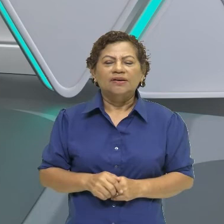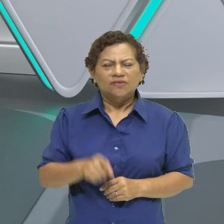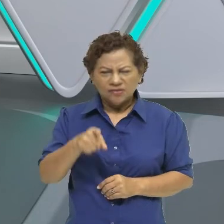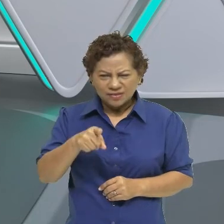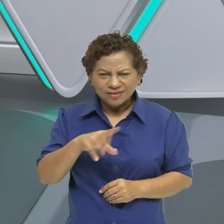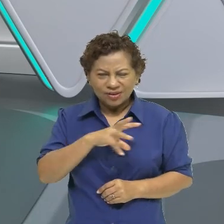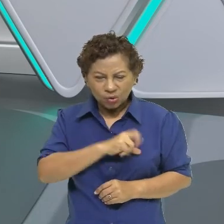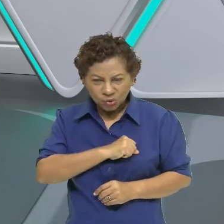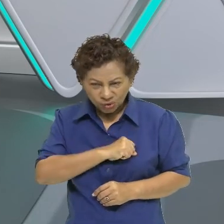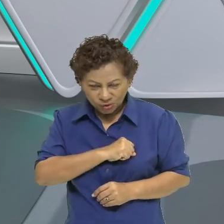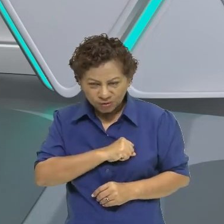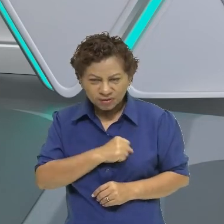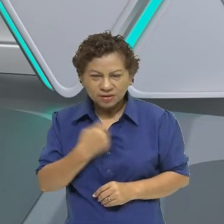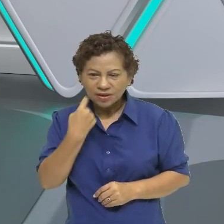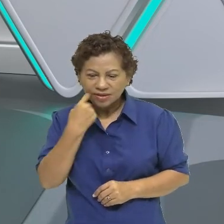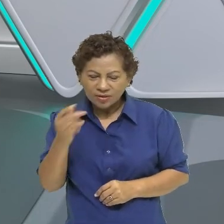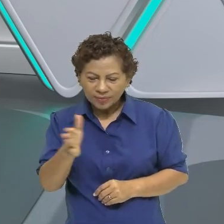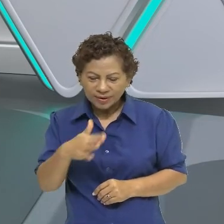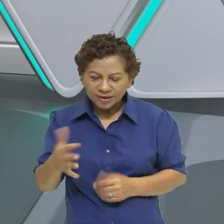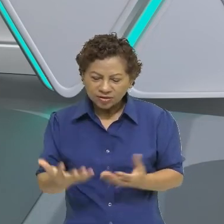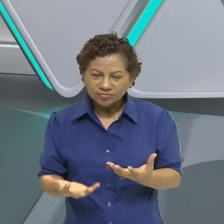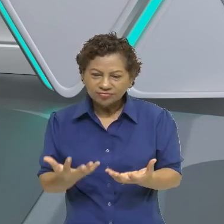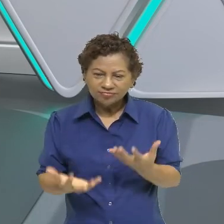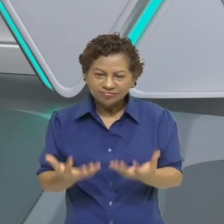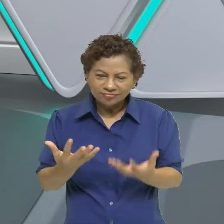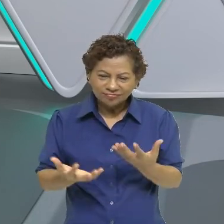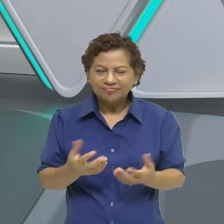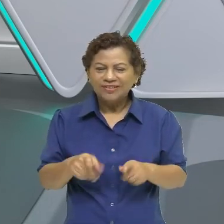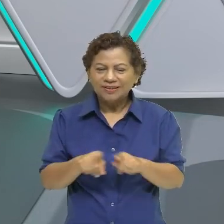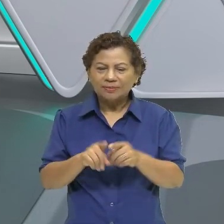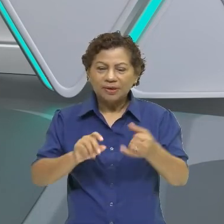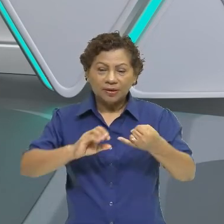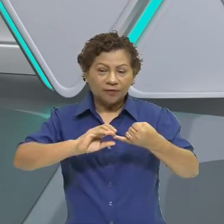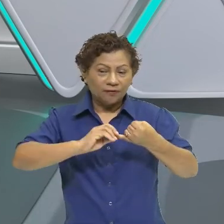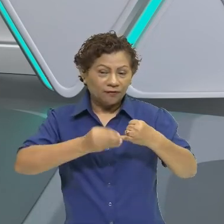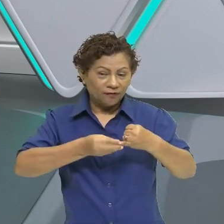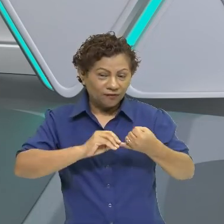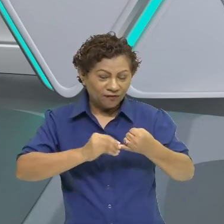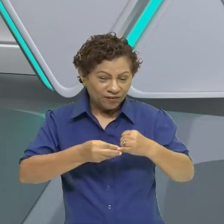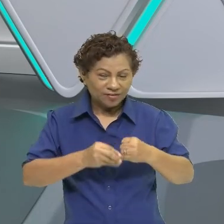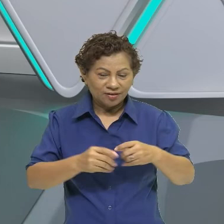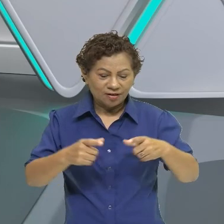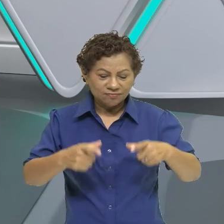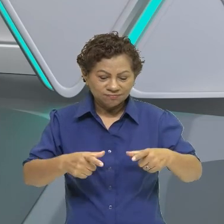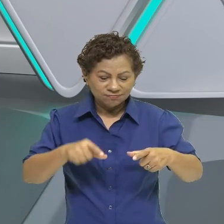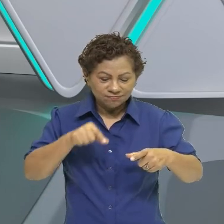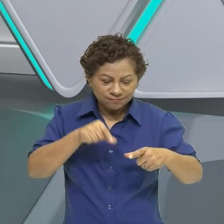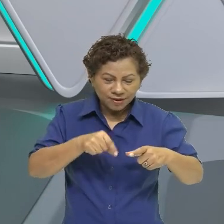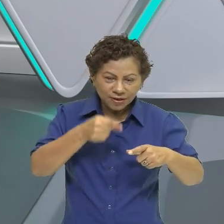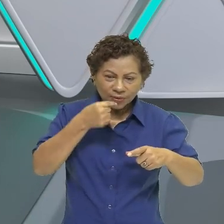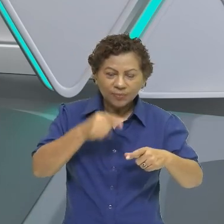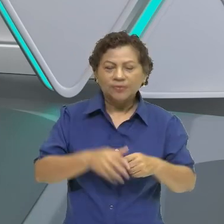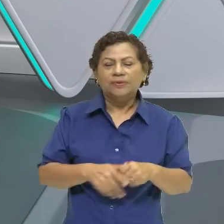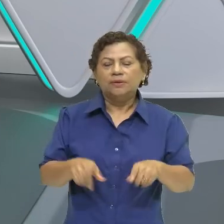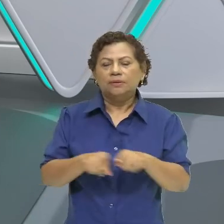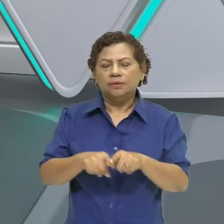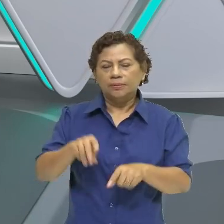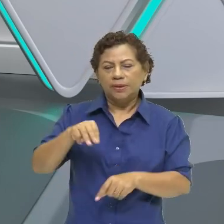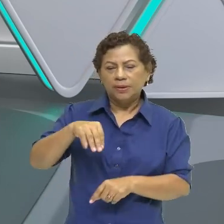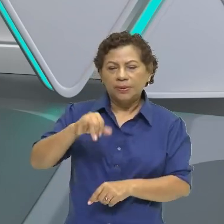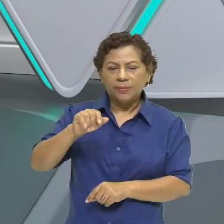na brasa, certo? Uma boa feijoada, um tacacá, um mingau